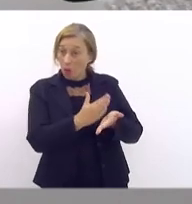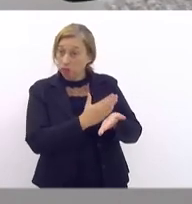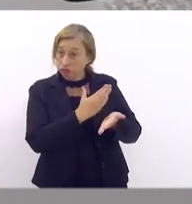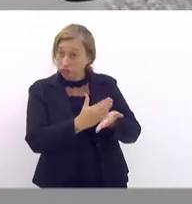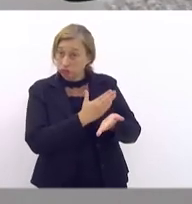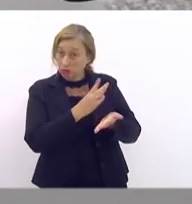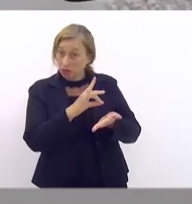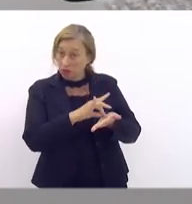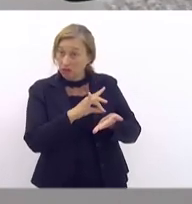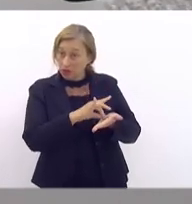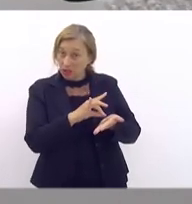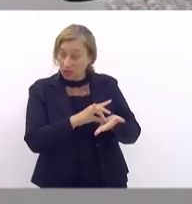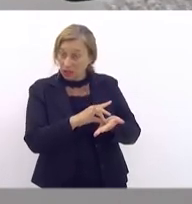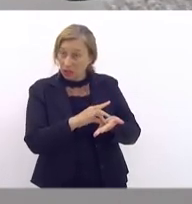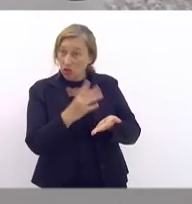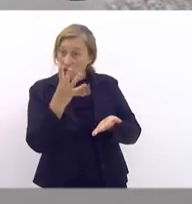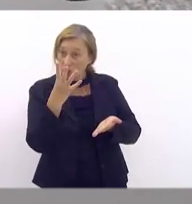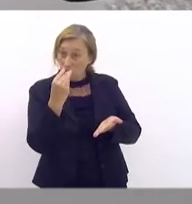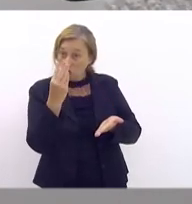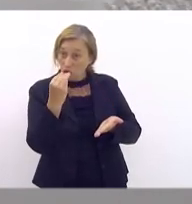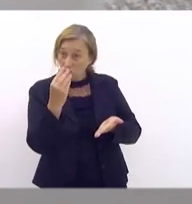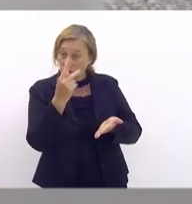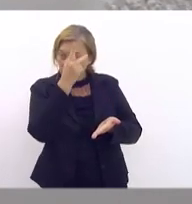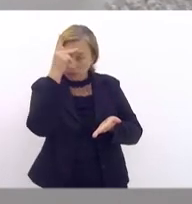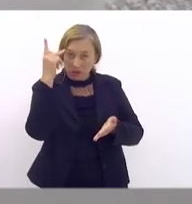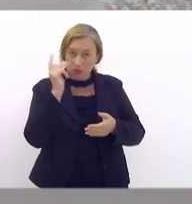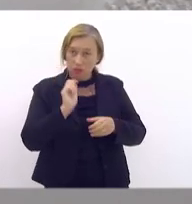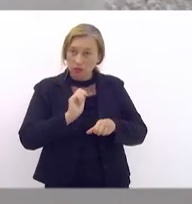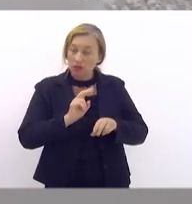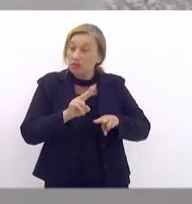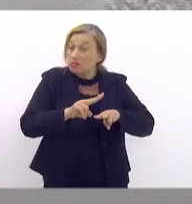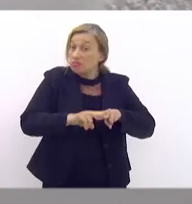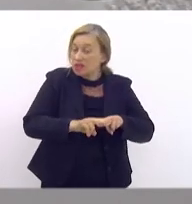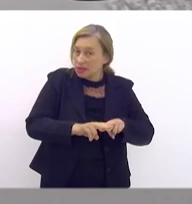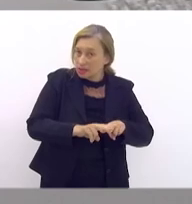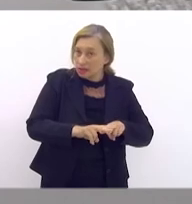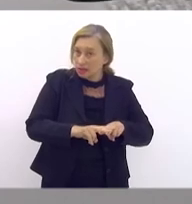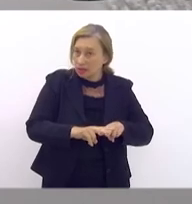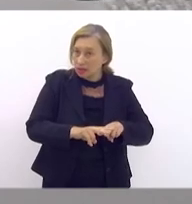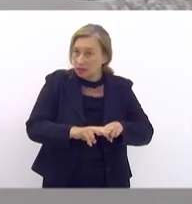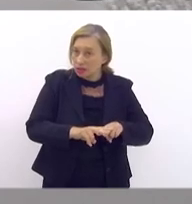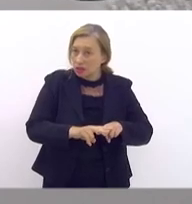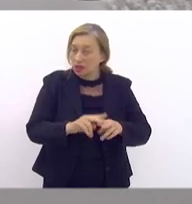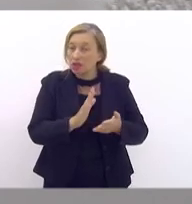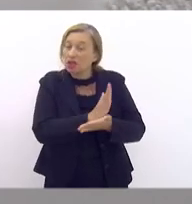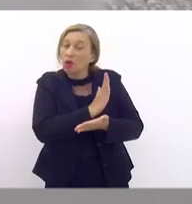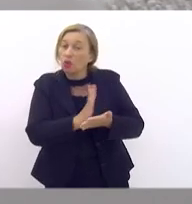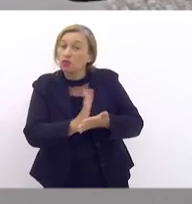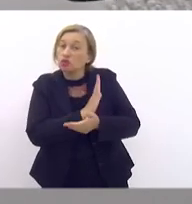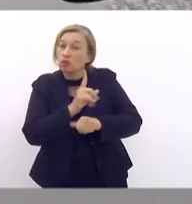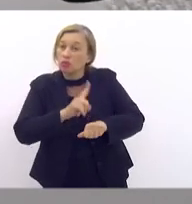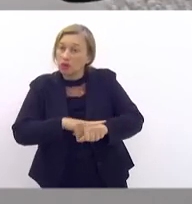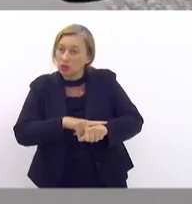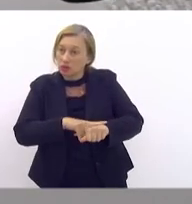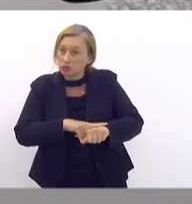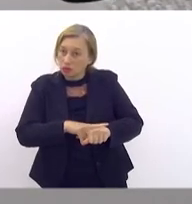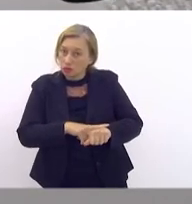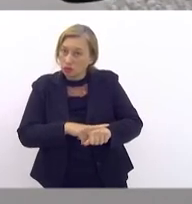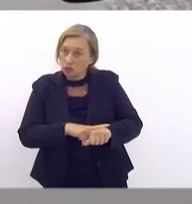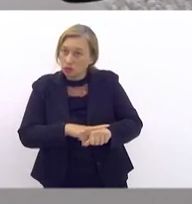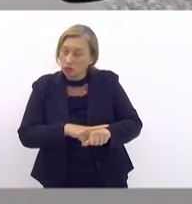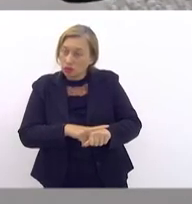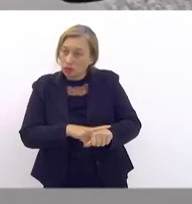na verdade traz as fotografias de pessoas presas naquela unidade em alguns momentos passa a ser